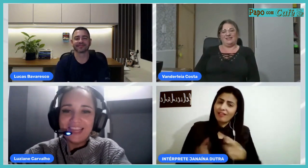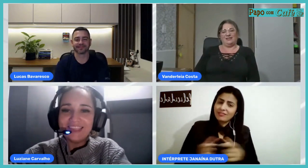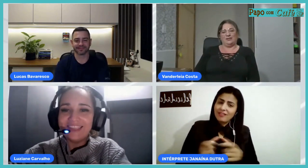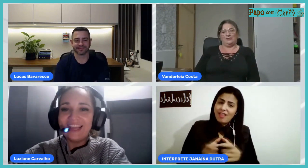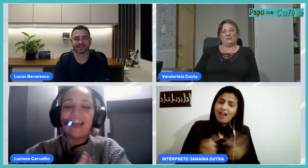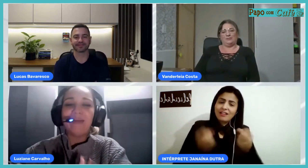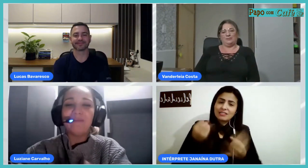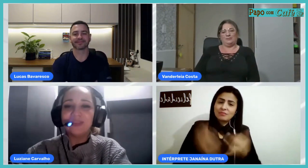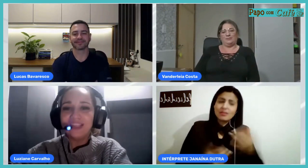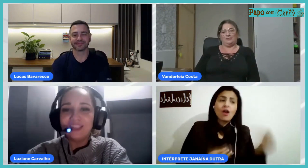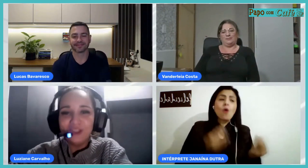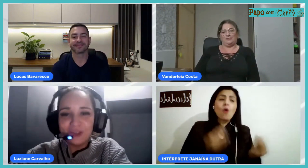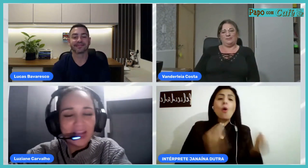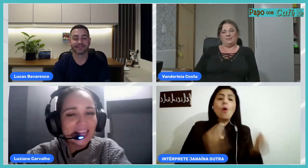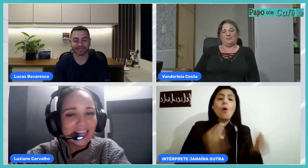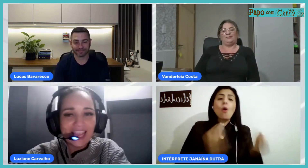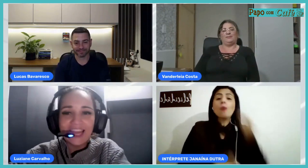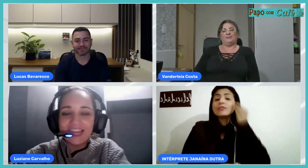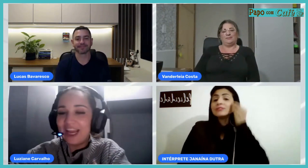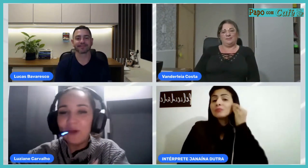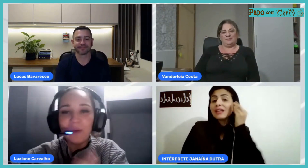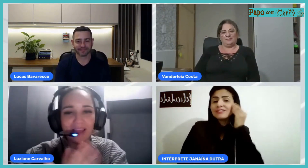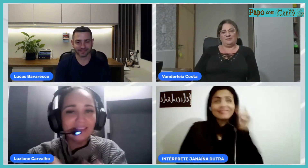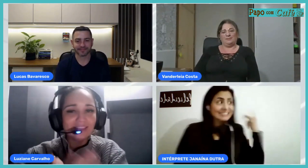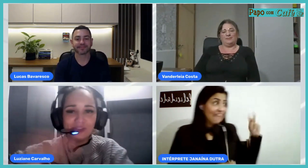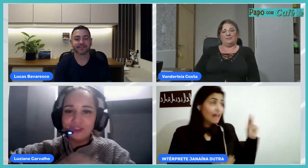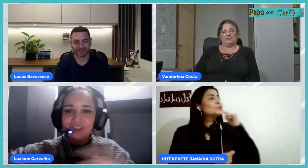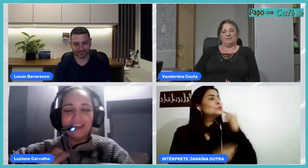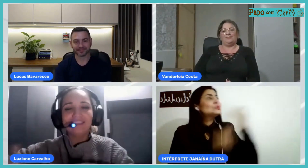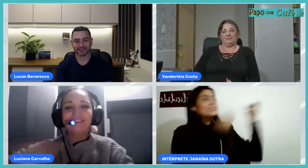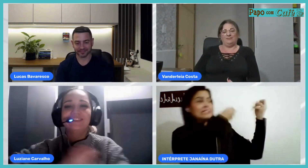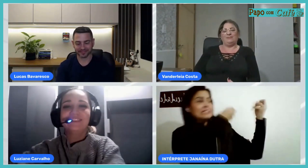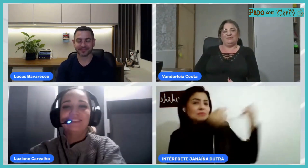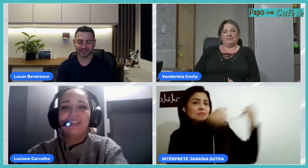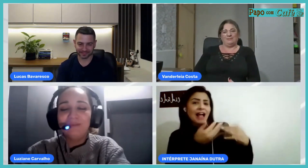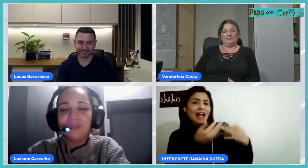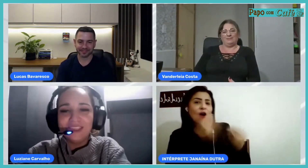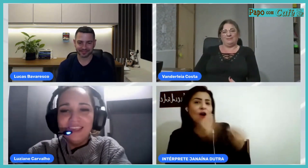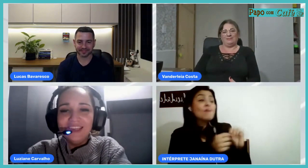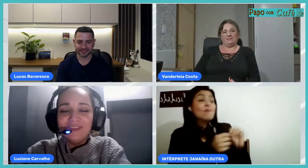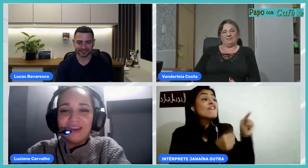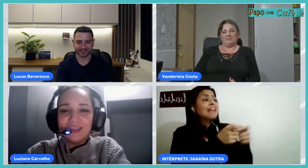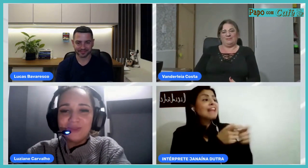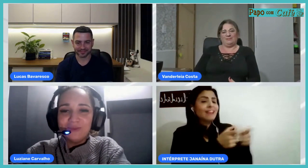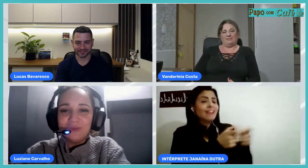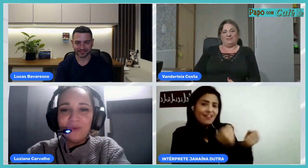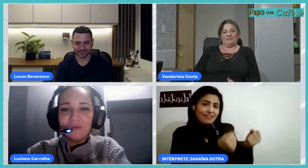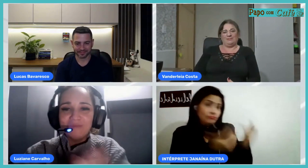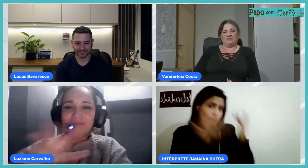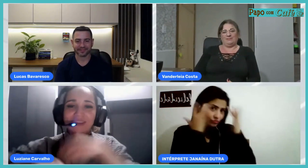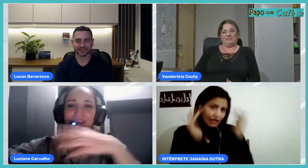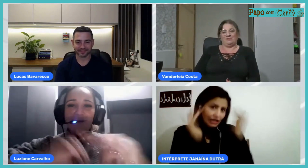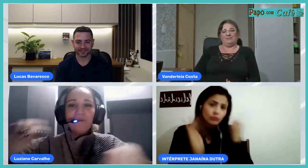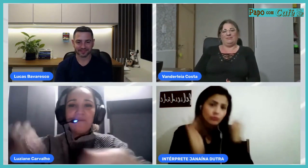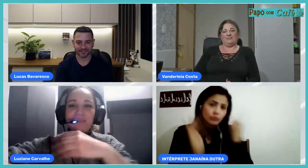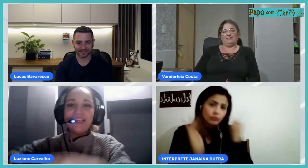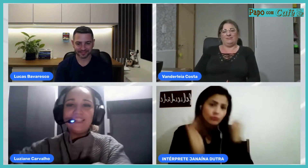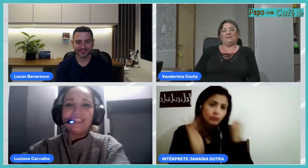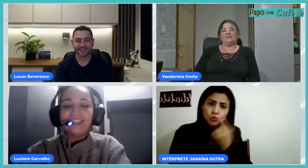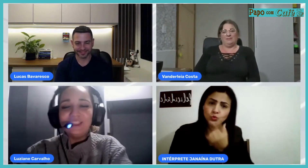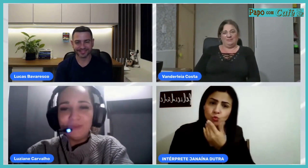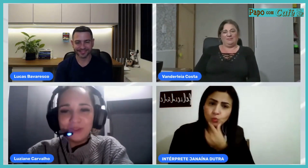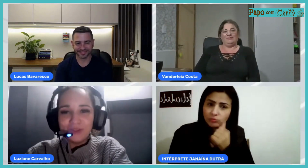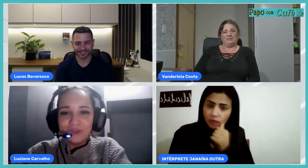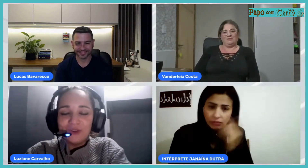experiência dele, né? Na época que ele tirou a carteira, ele ou ela, a gente, né? Sempre faz um